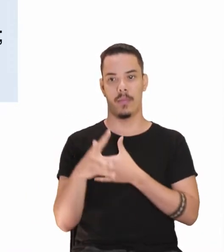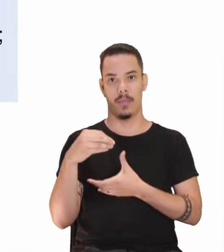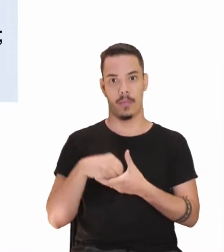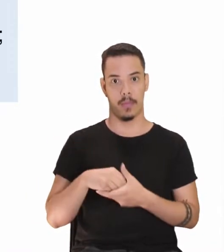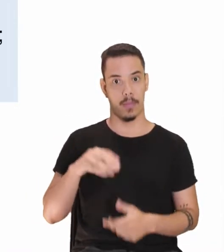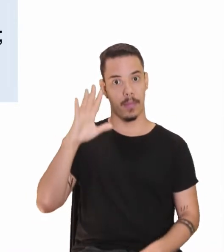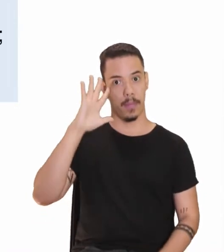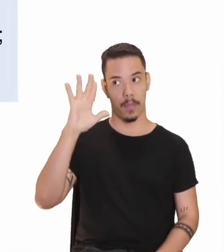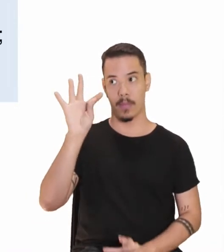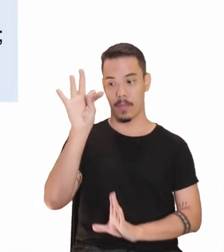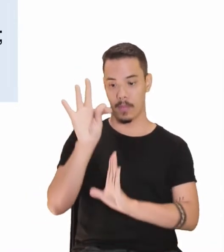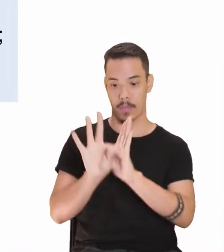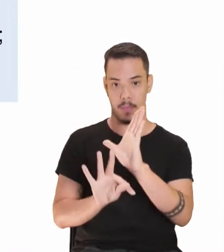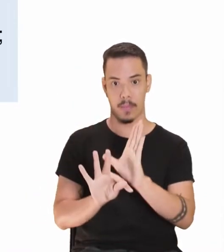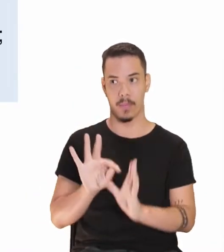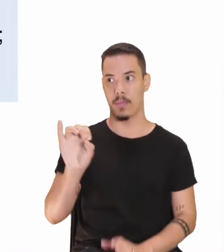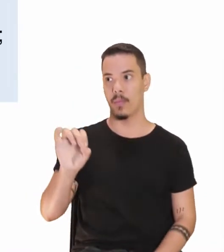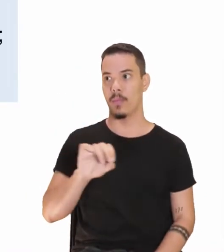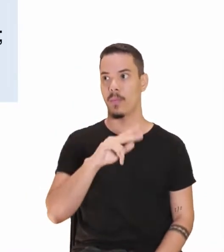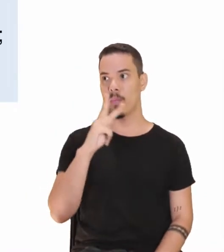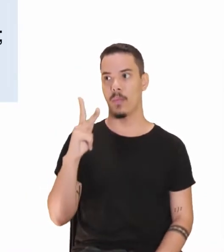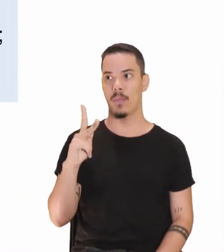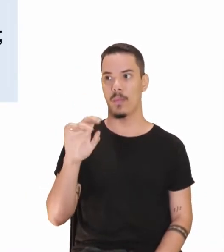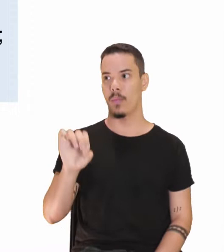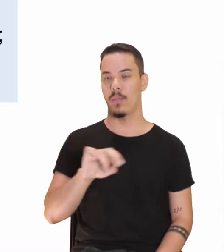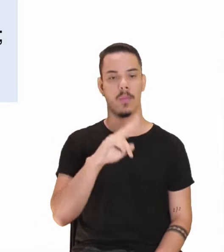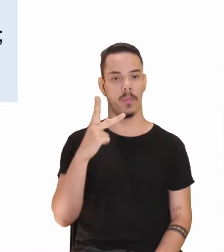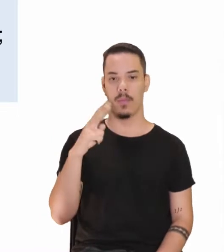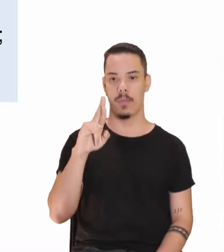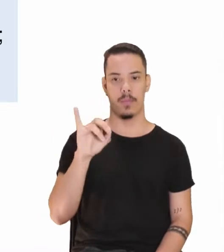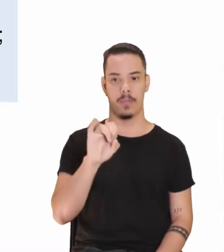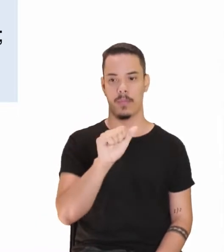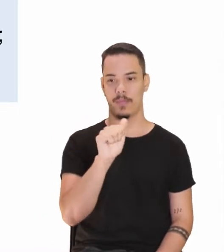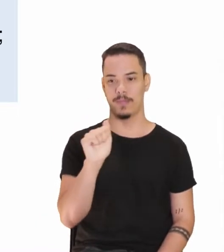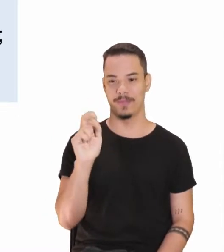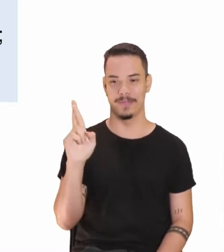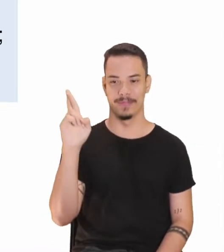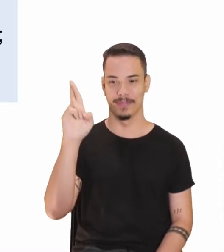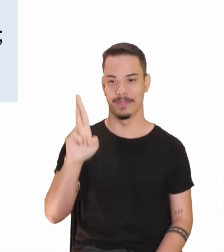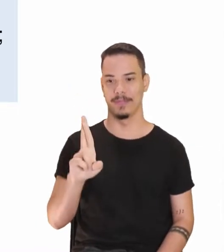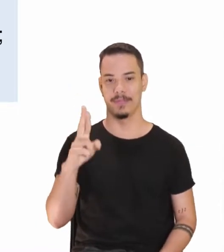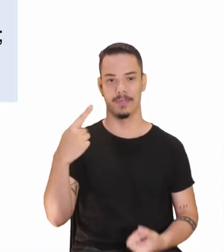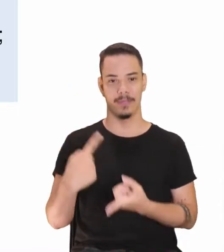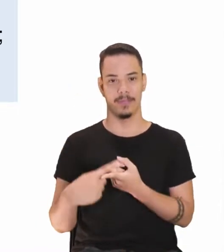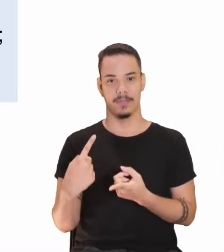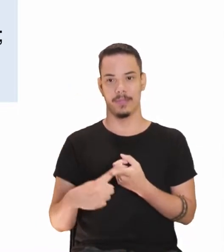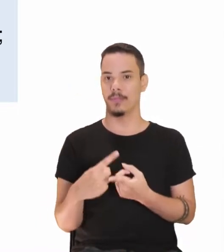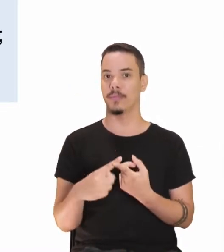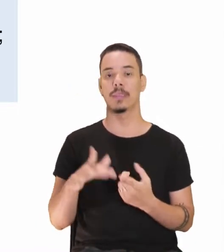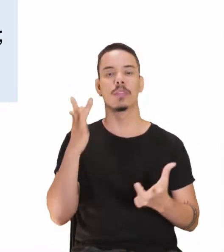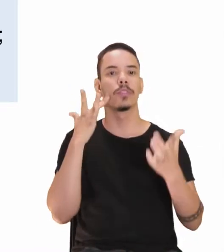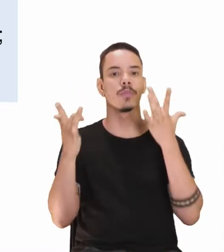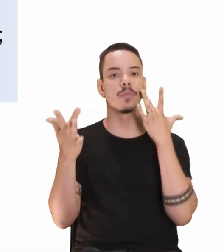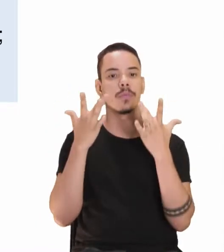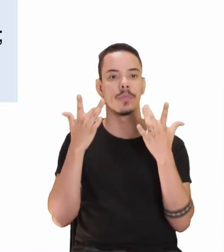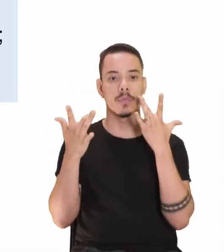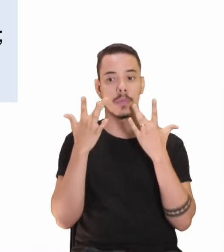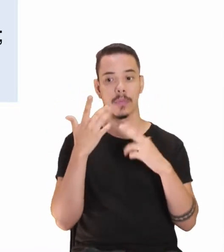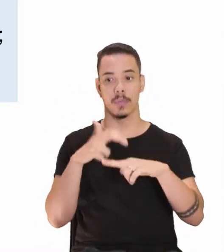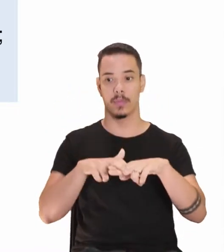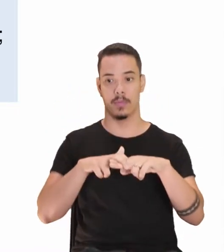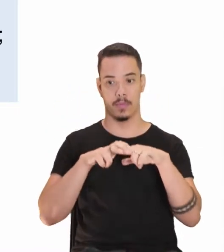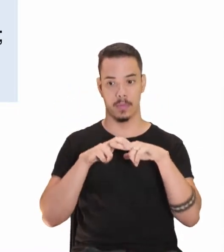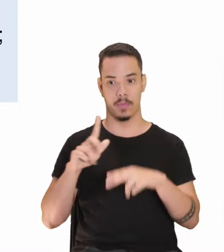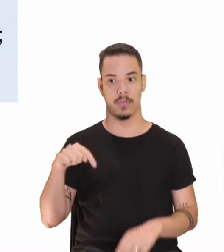em poesia ou em prosa, feito para serem representados, encenados, tá? E por isso